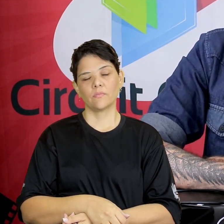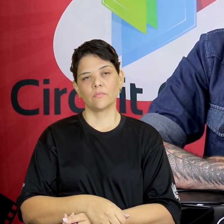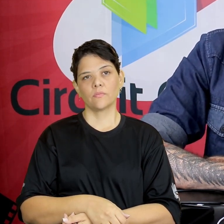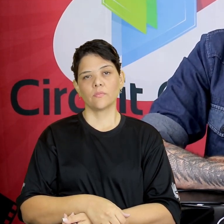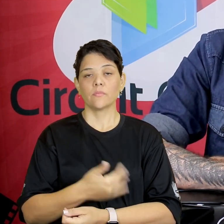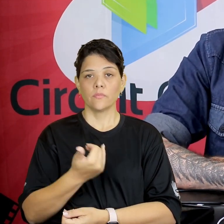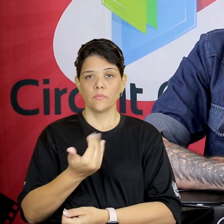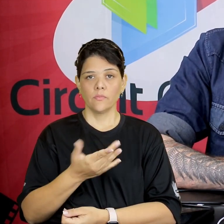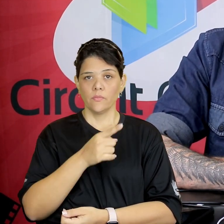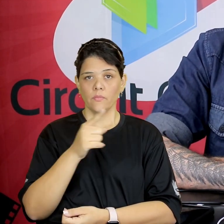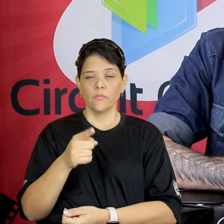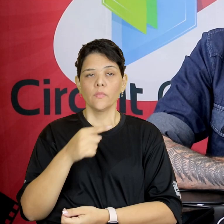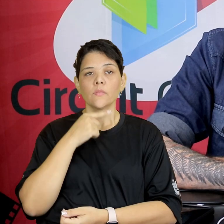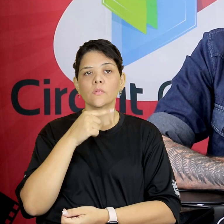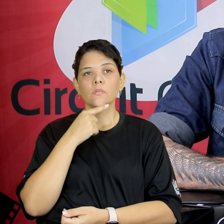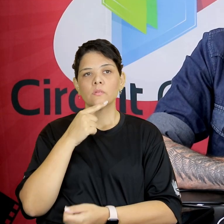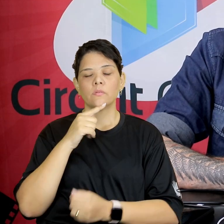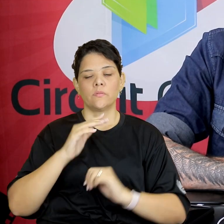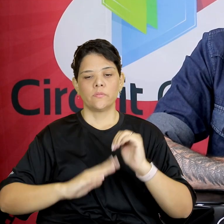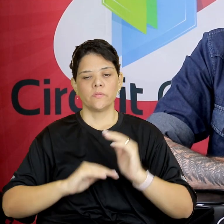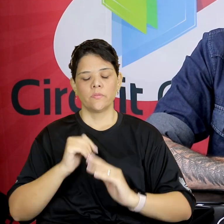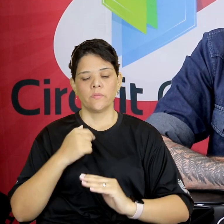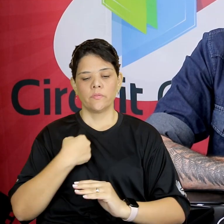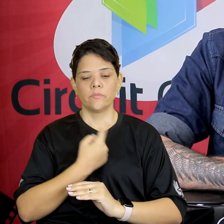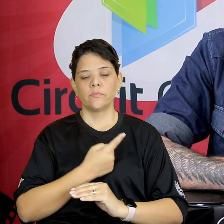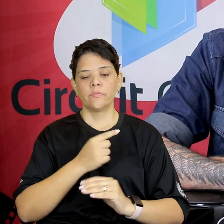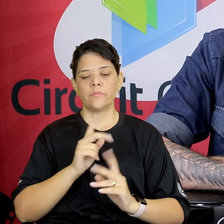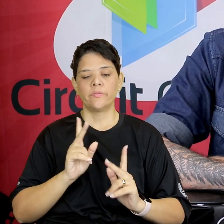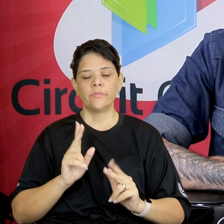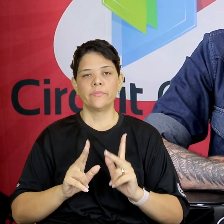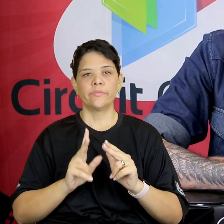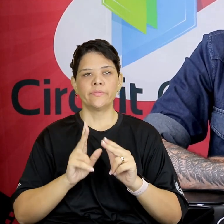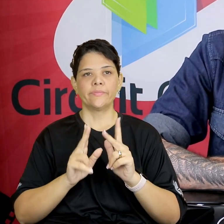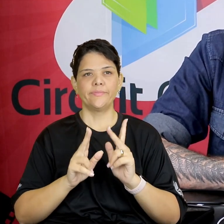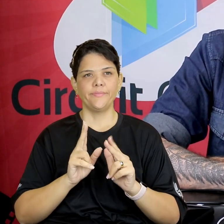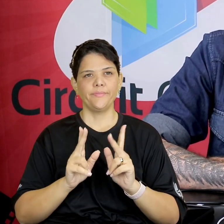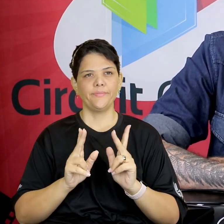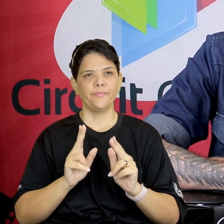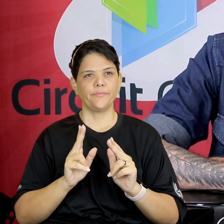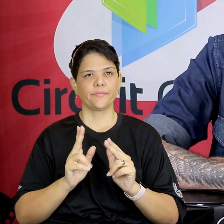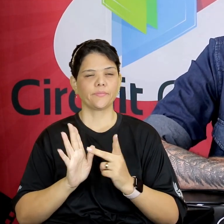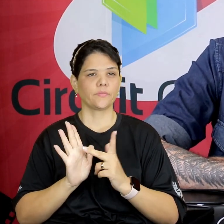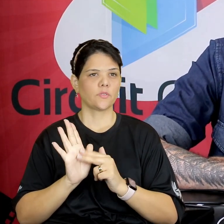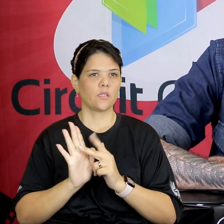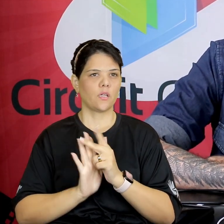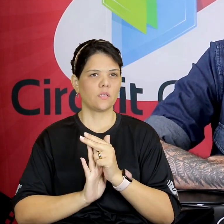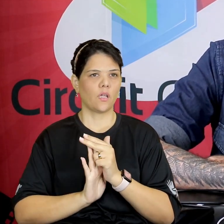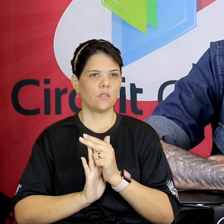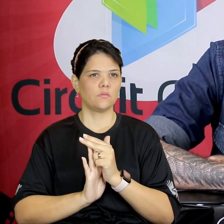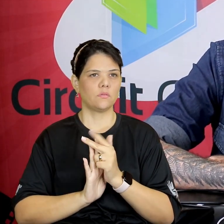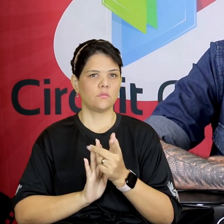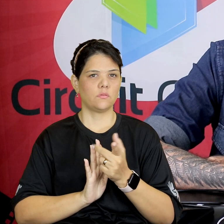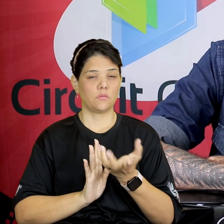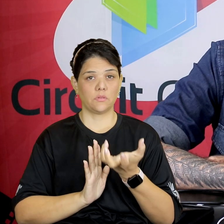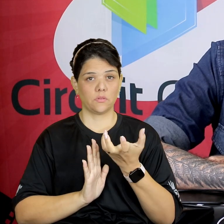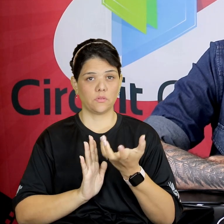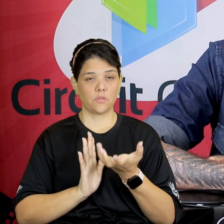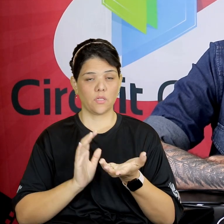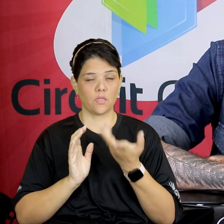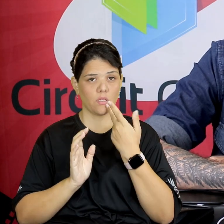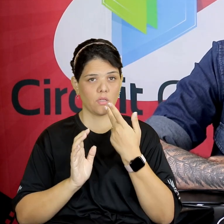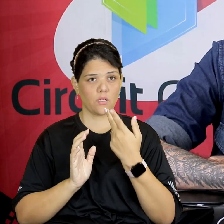Alguma dúvida, gente, nessa questão dos nossos editores de vídeo? Dessa questão básica, assim, de